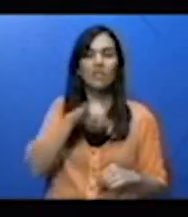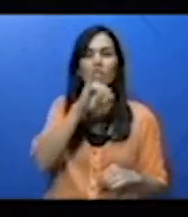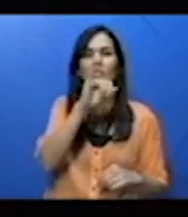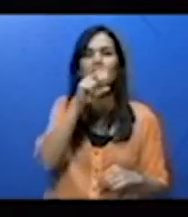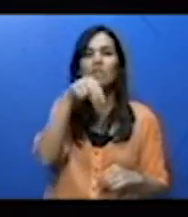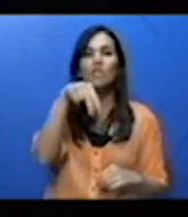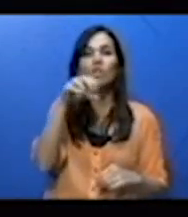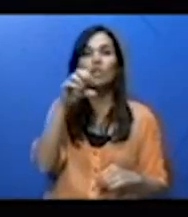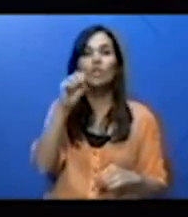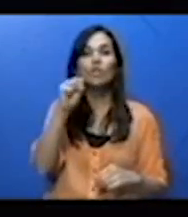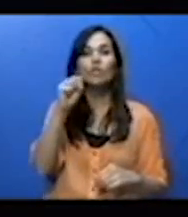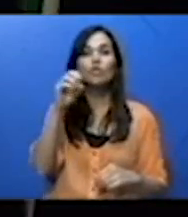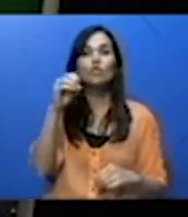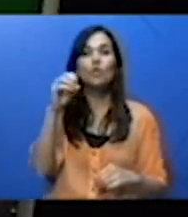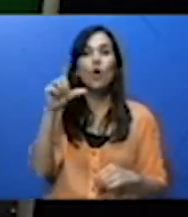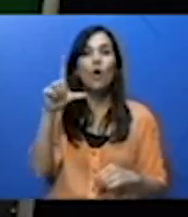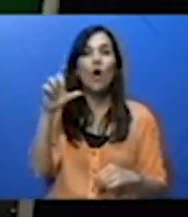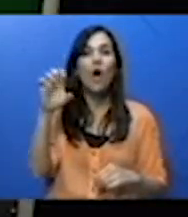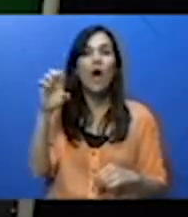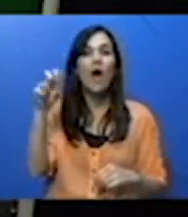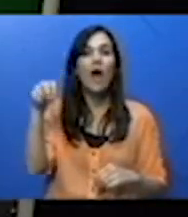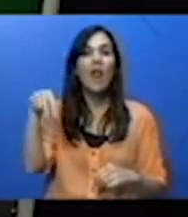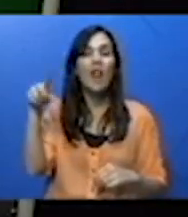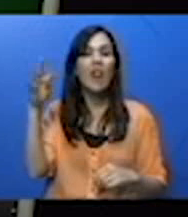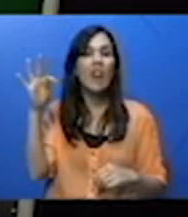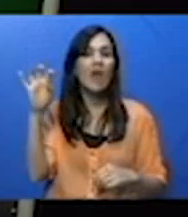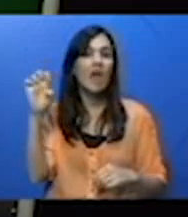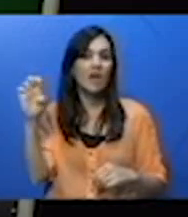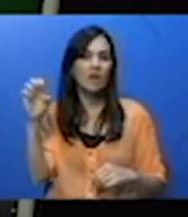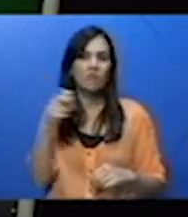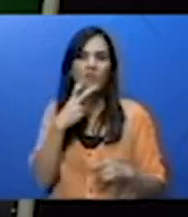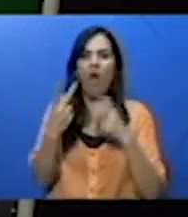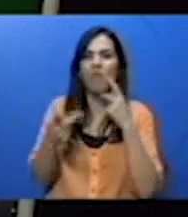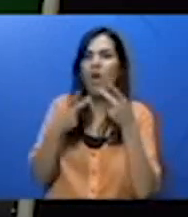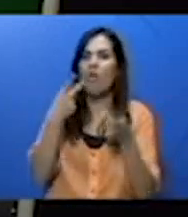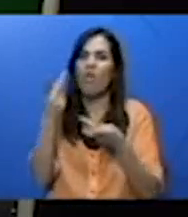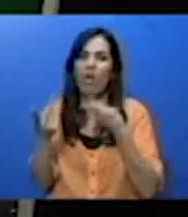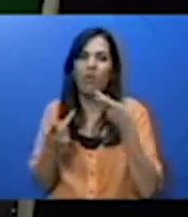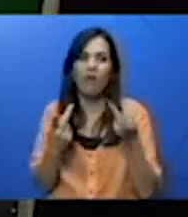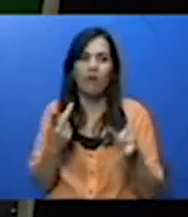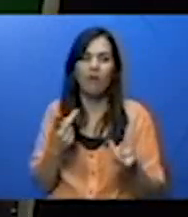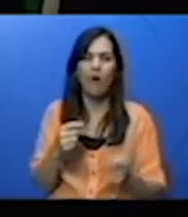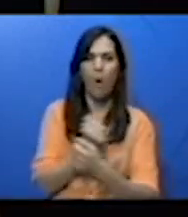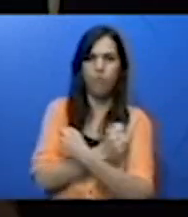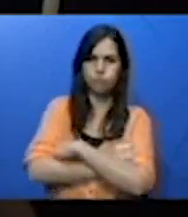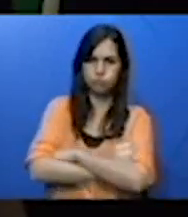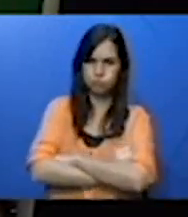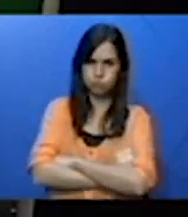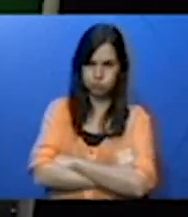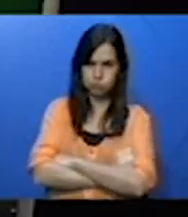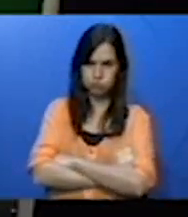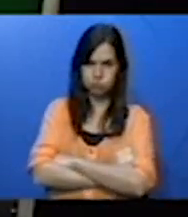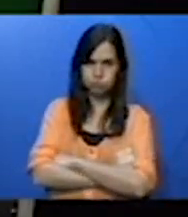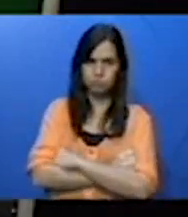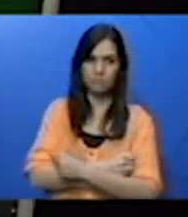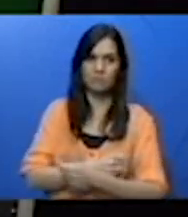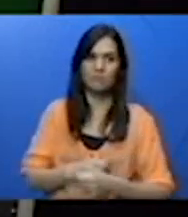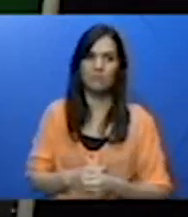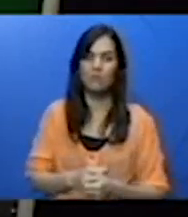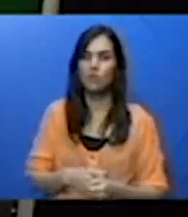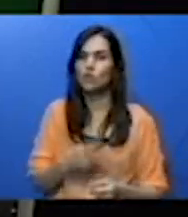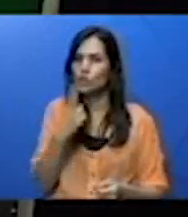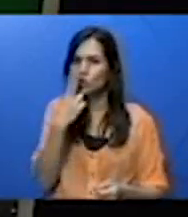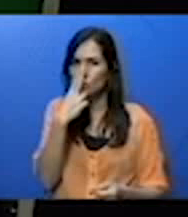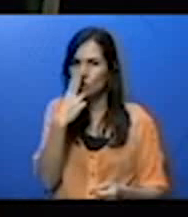insolente, né? Fala as coisas assim, do modo que acha, emburrada, fica brava,